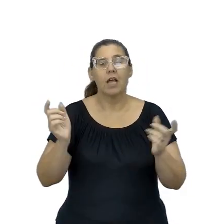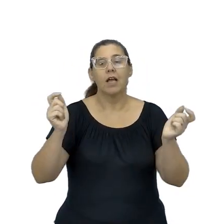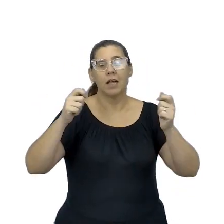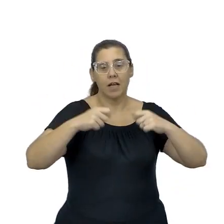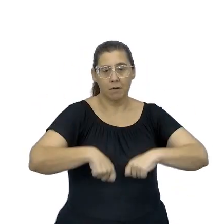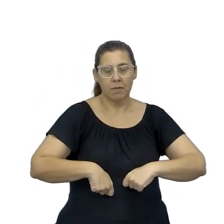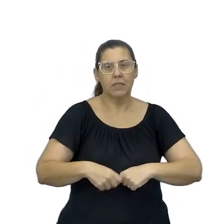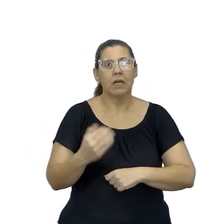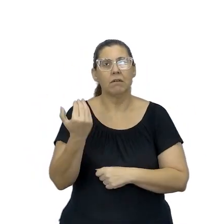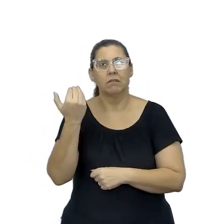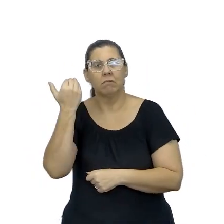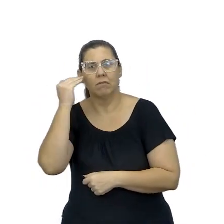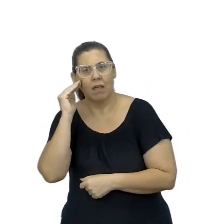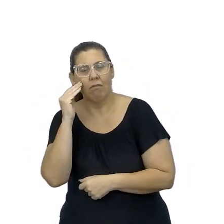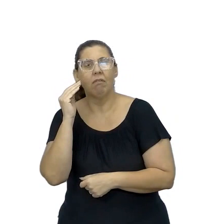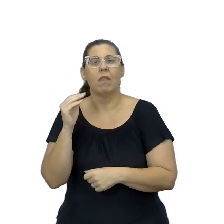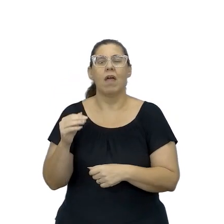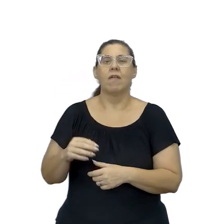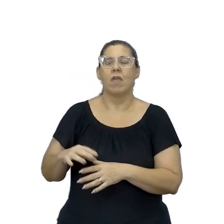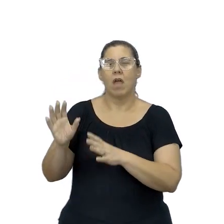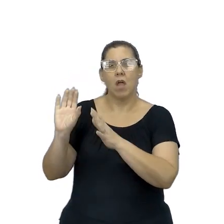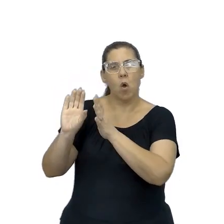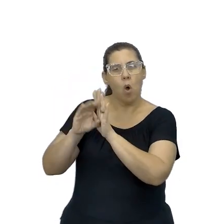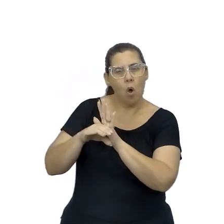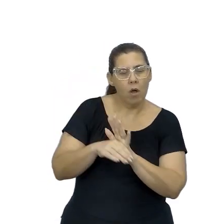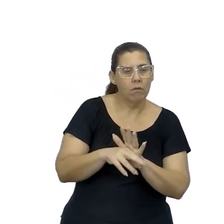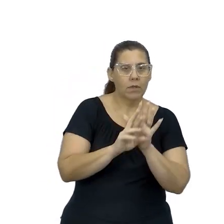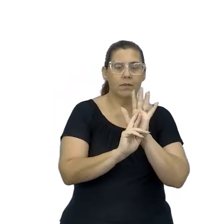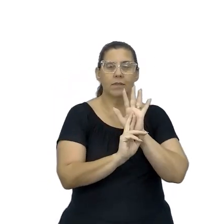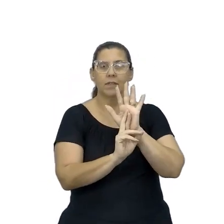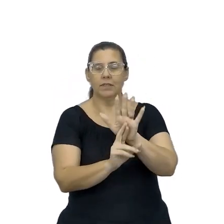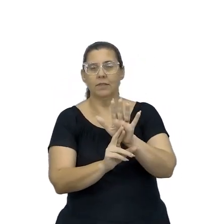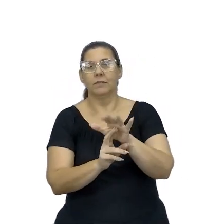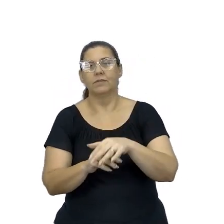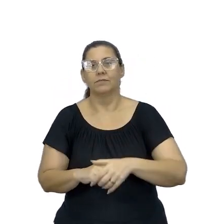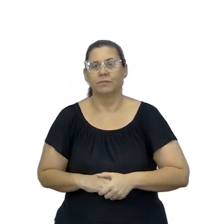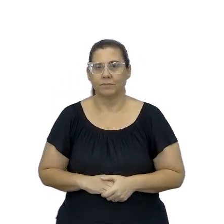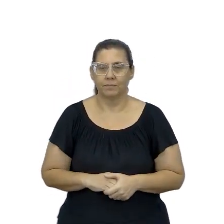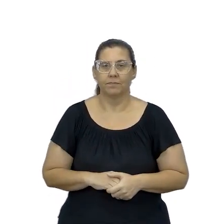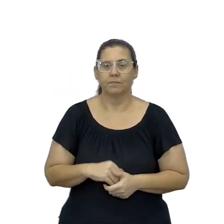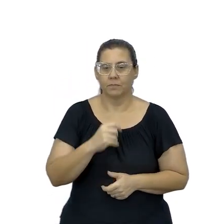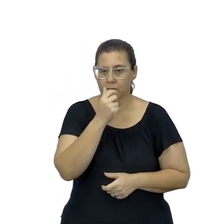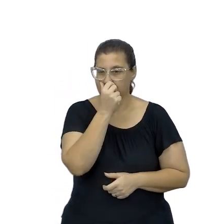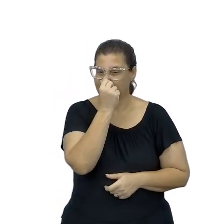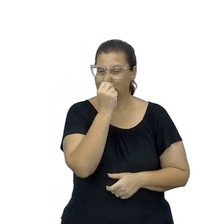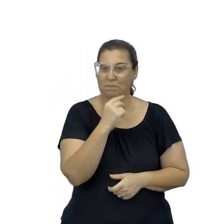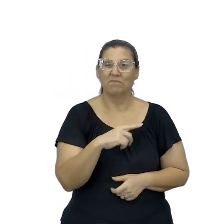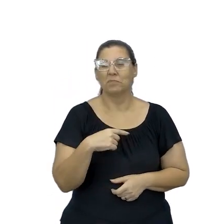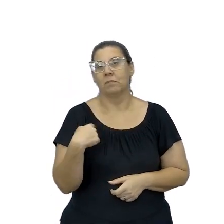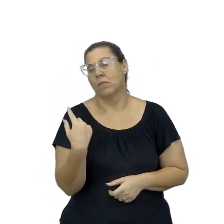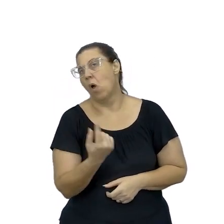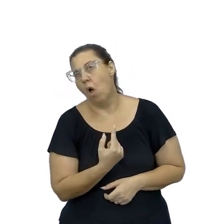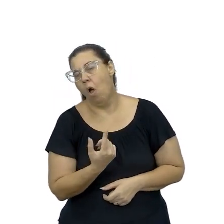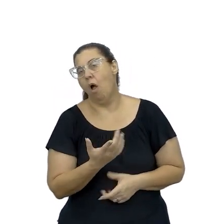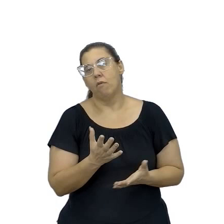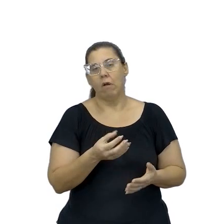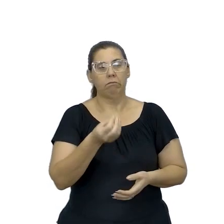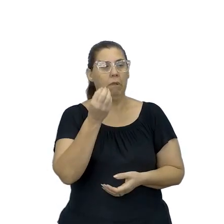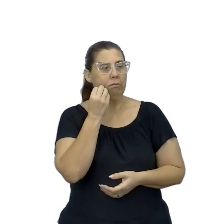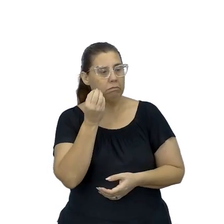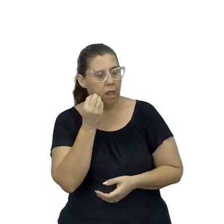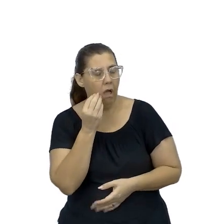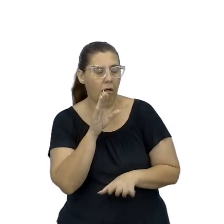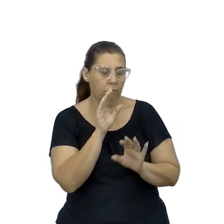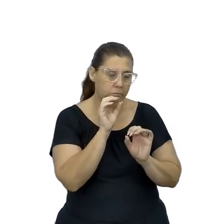capacidade de categorizar, conceituar e representar o mundo, né? A gente não vai, obviamente, tentar